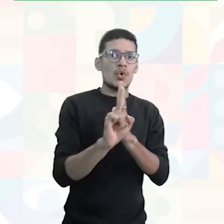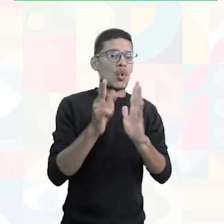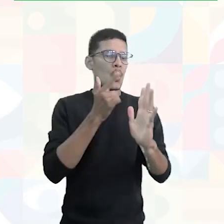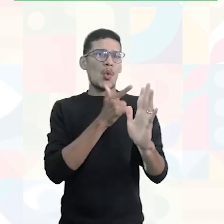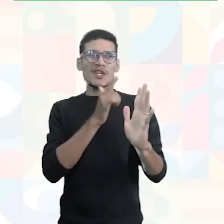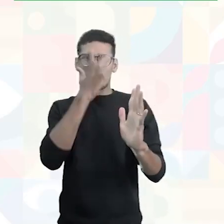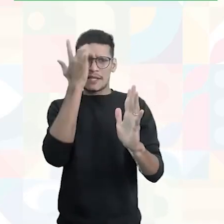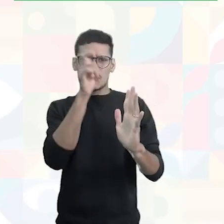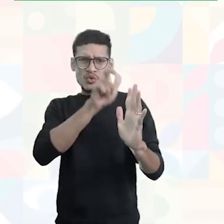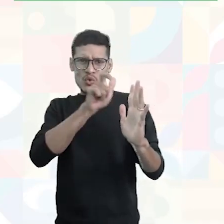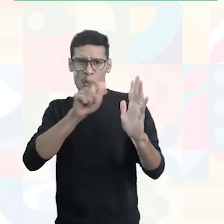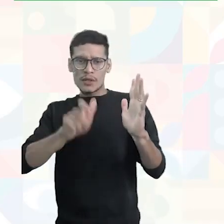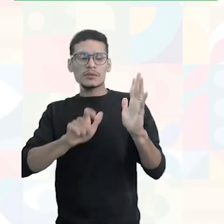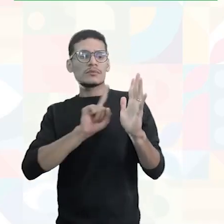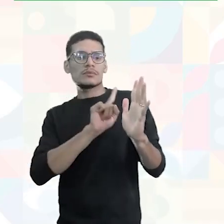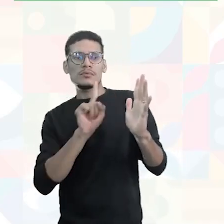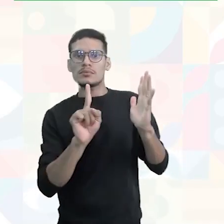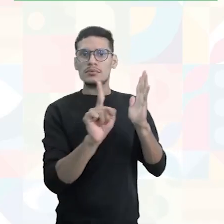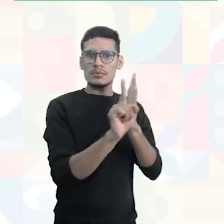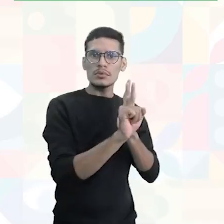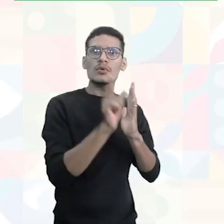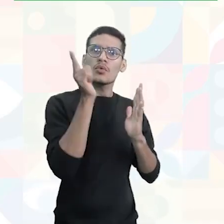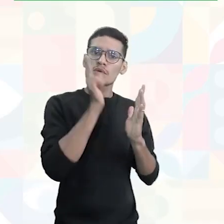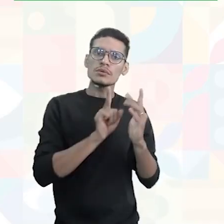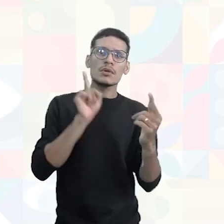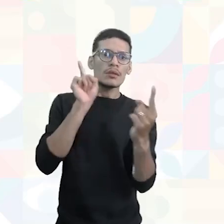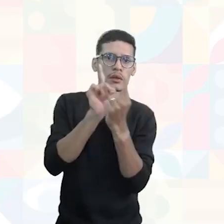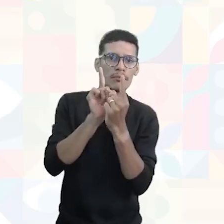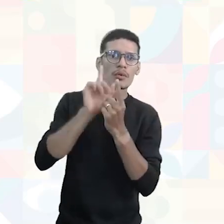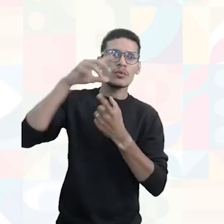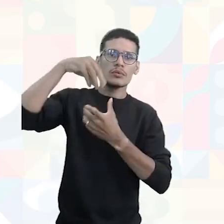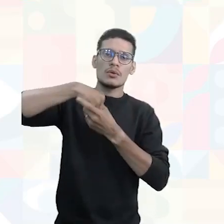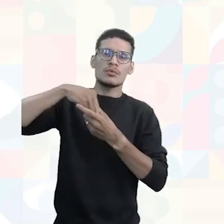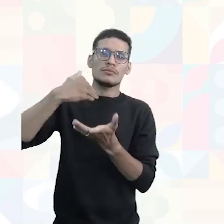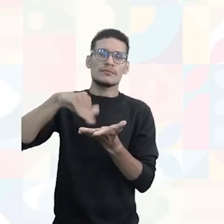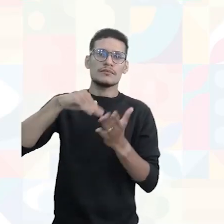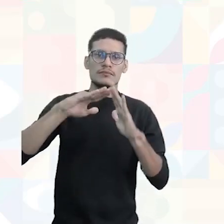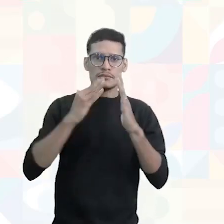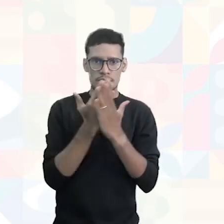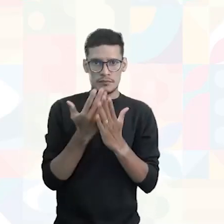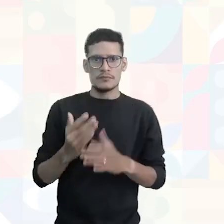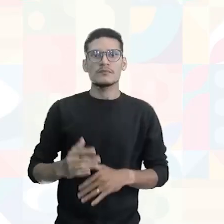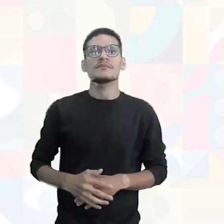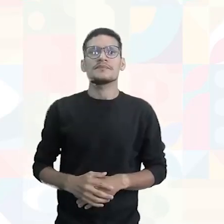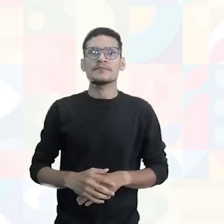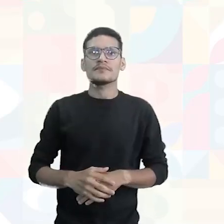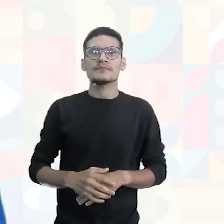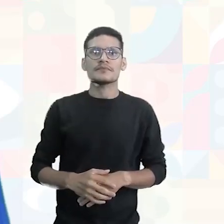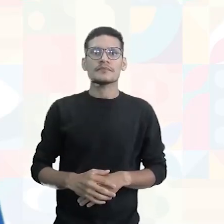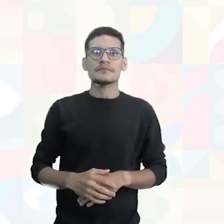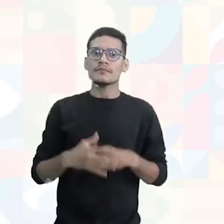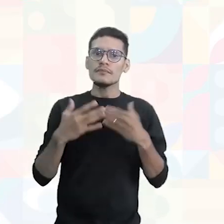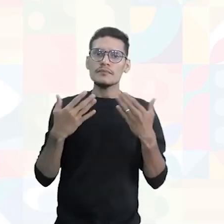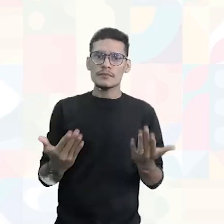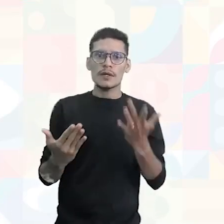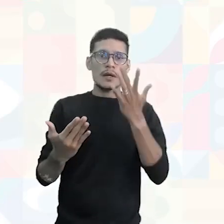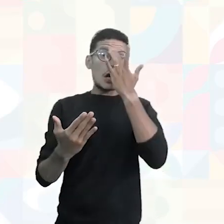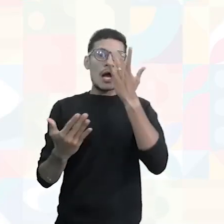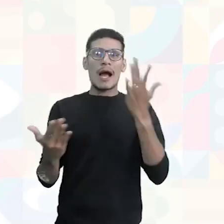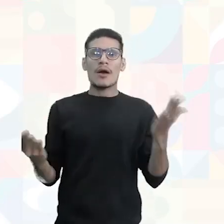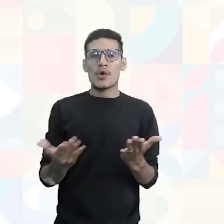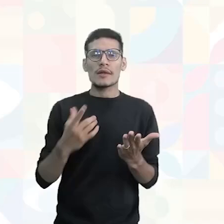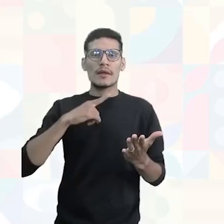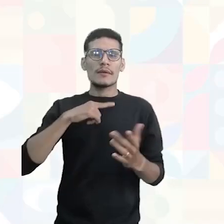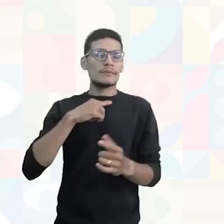outras pessoas para ser atendido ali no âmbito da secretaria escolar. E a gente traz ainda